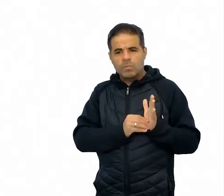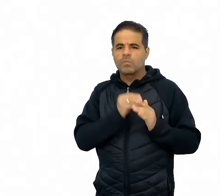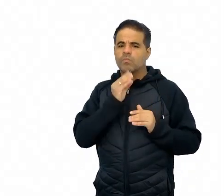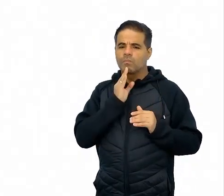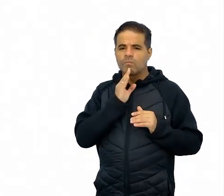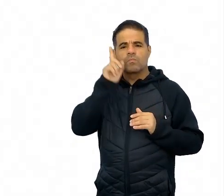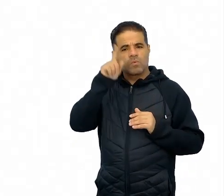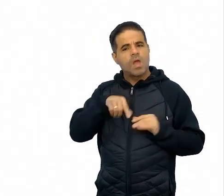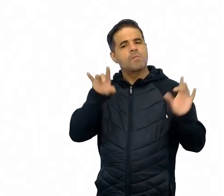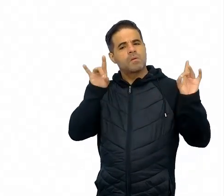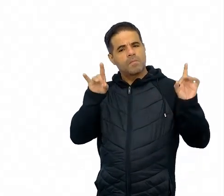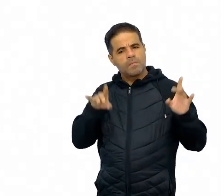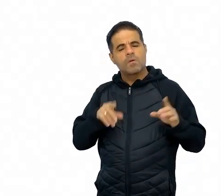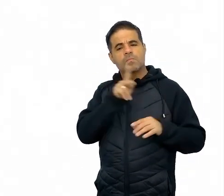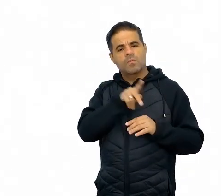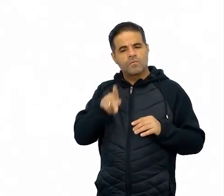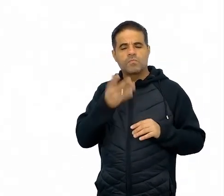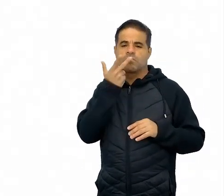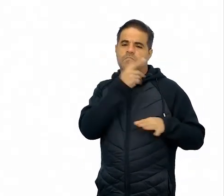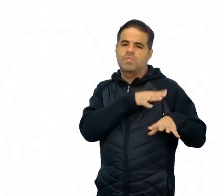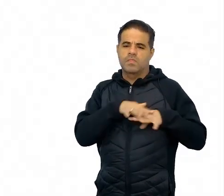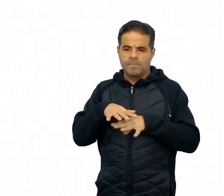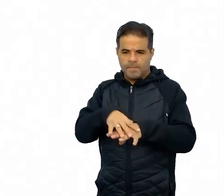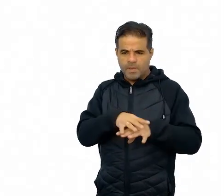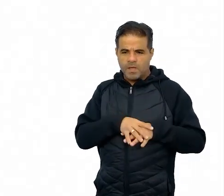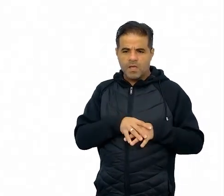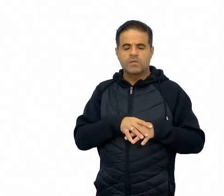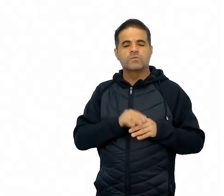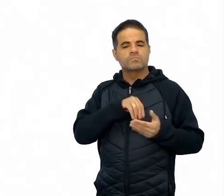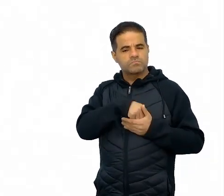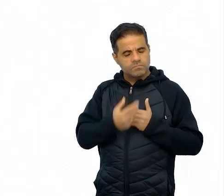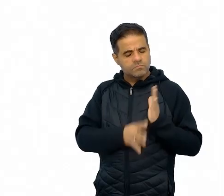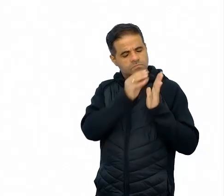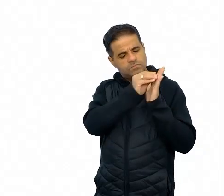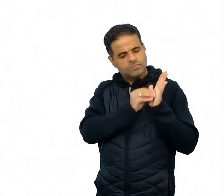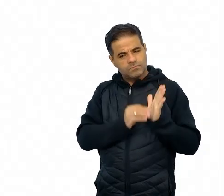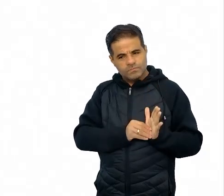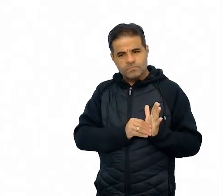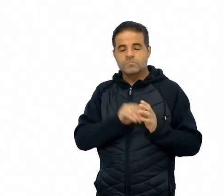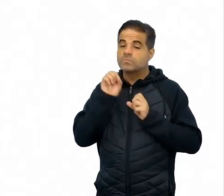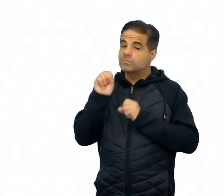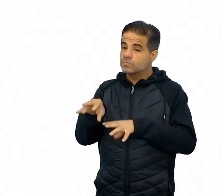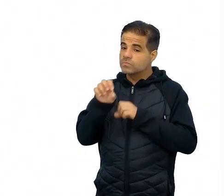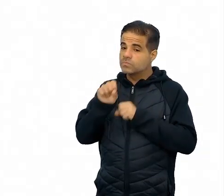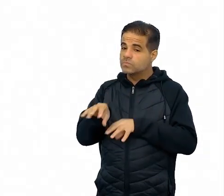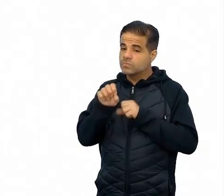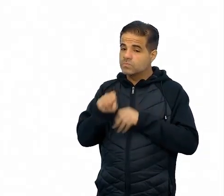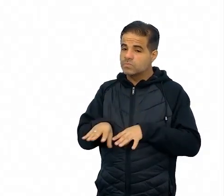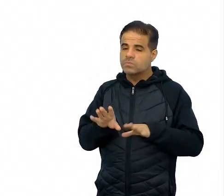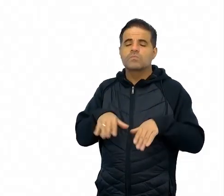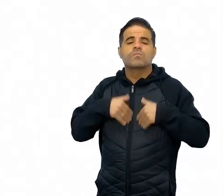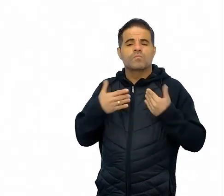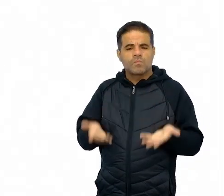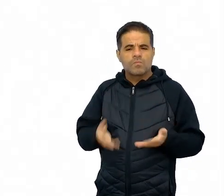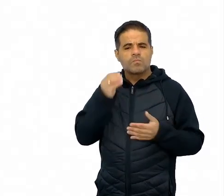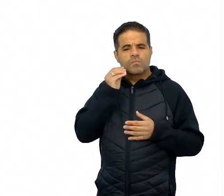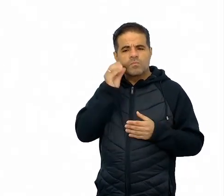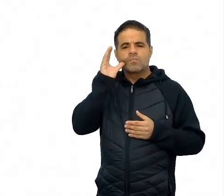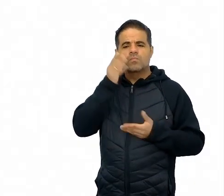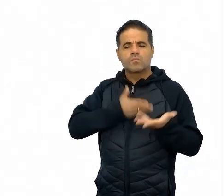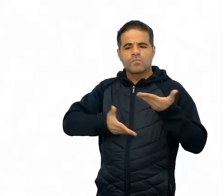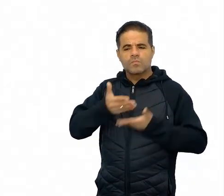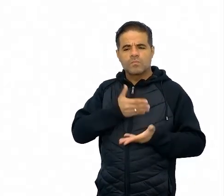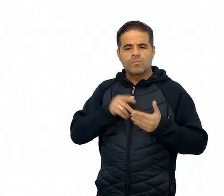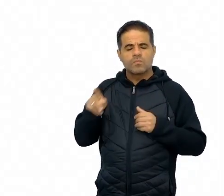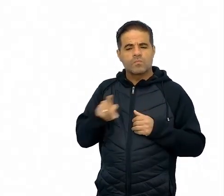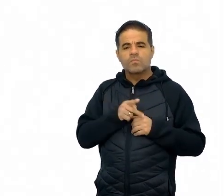conhecimentos especializados do professor de matemática, do conteúdo e do ensino. Quais são esses conhecimentos, né, que o professor